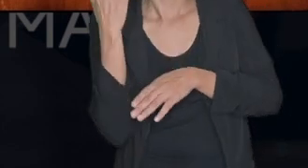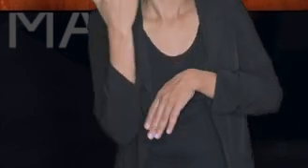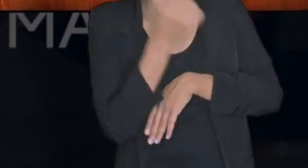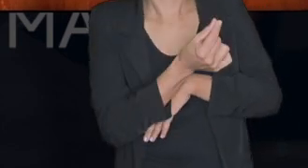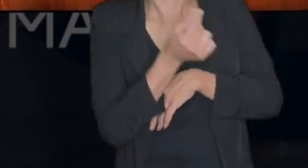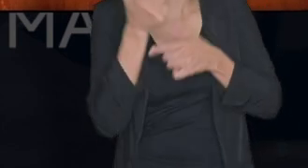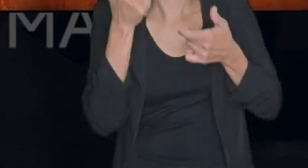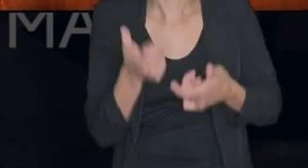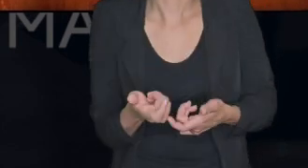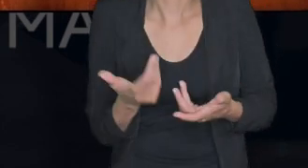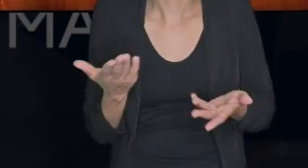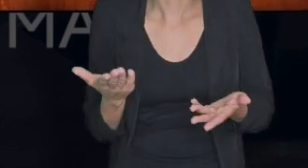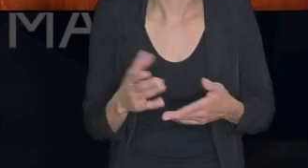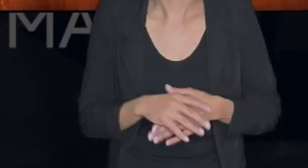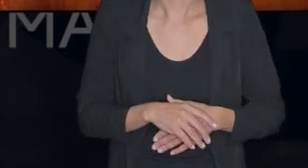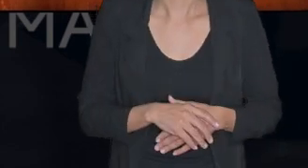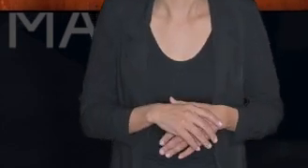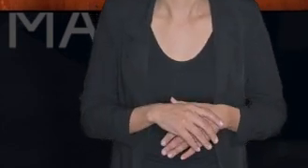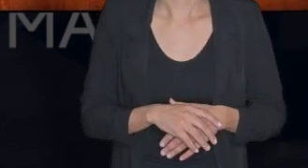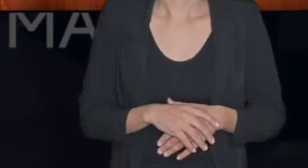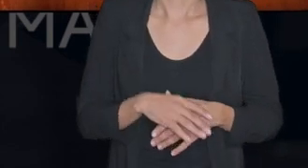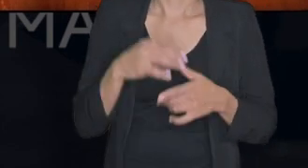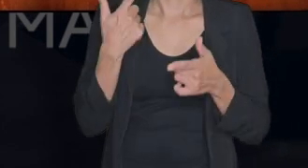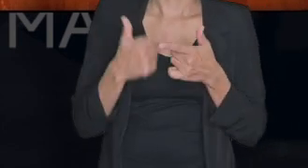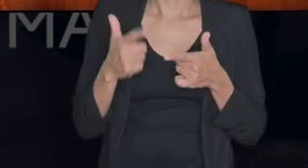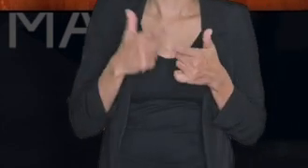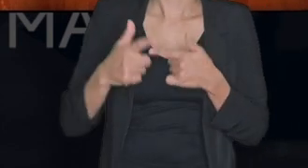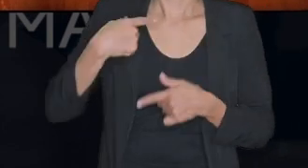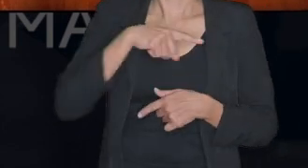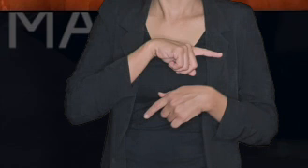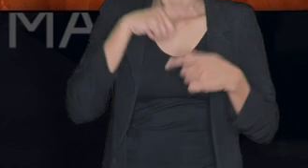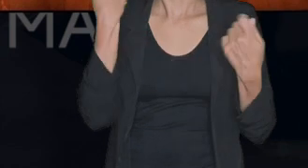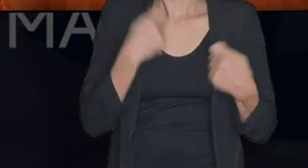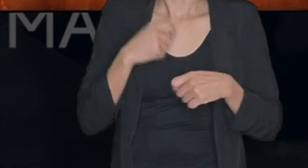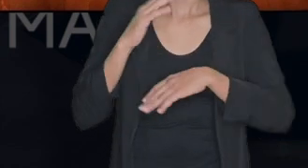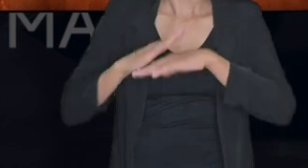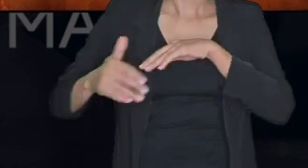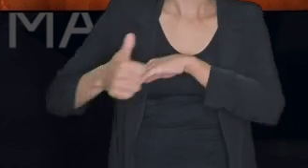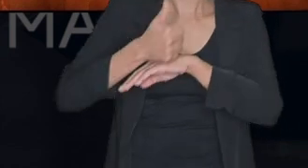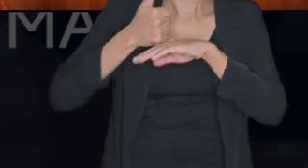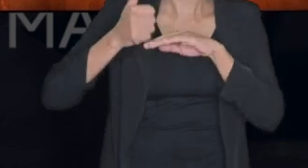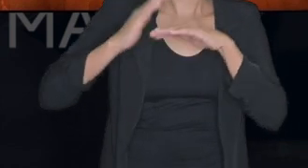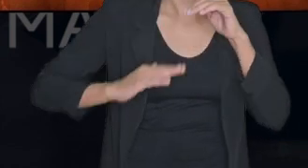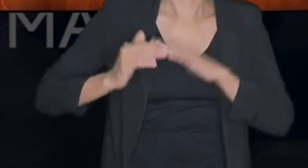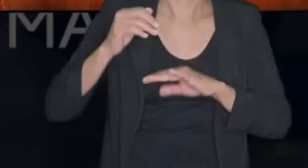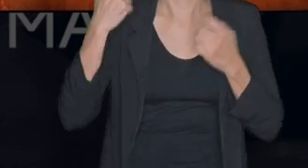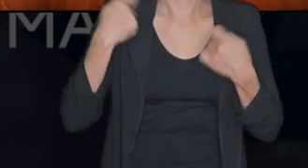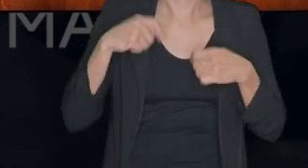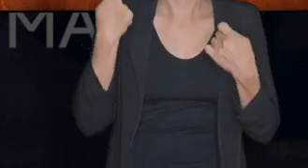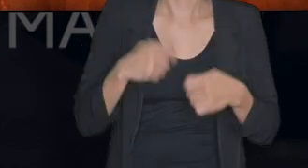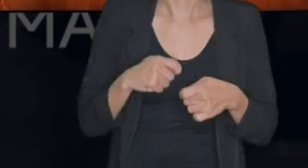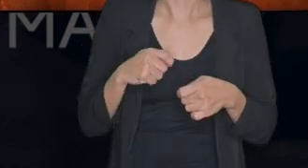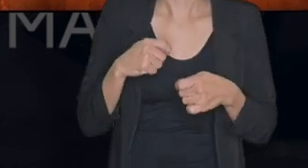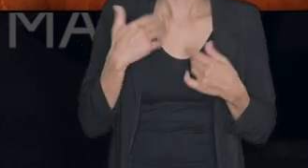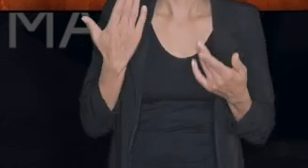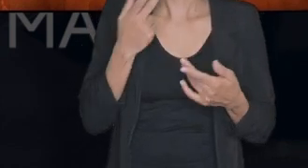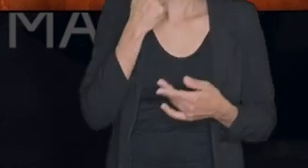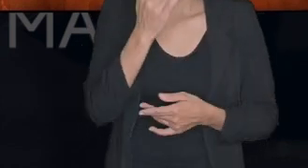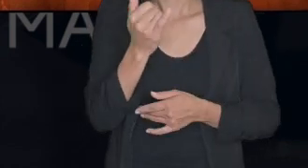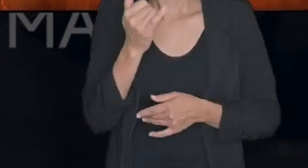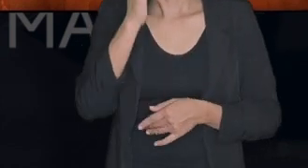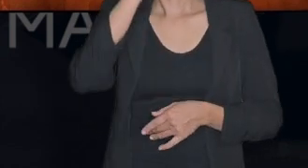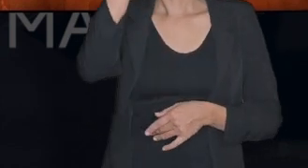É algo problemático, a gente precisa profissionalizar todos. O que eu estou dizendo aqui é que nesse nosso Brasilzão, a